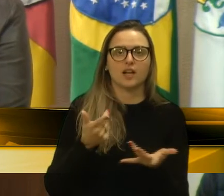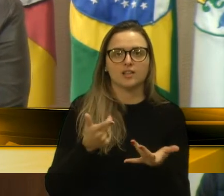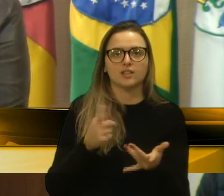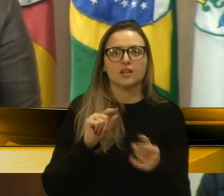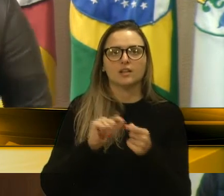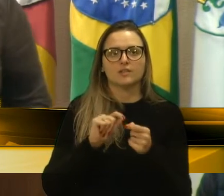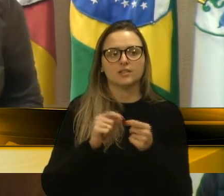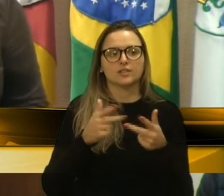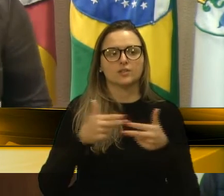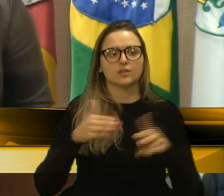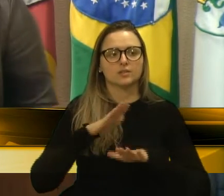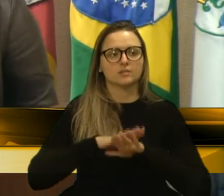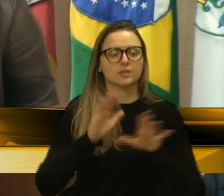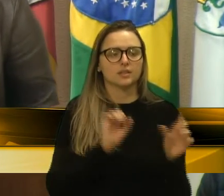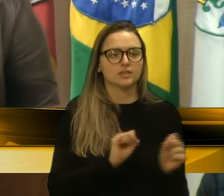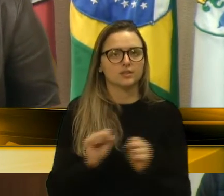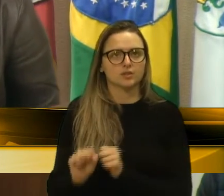sua